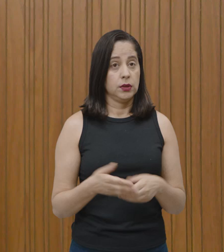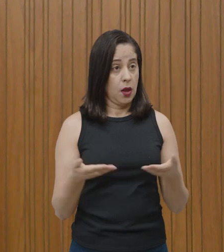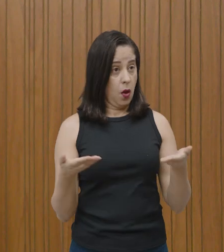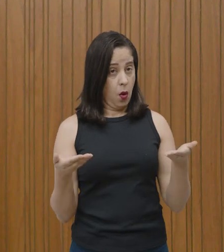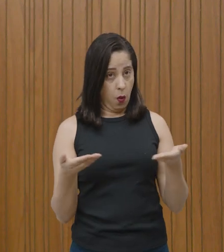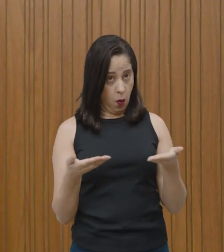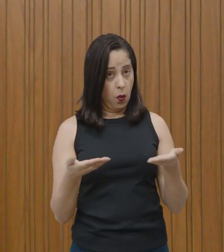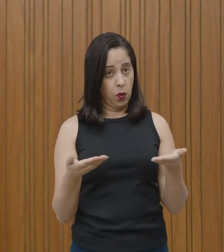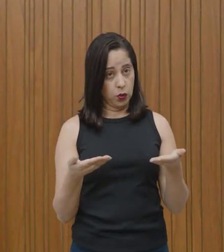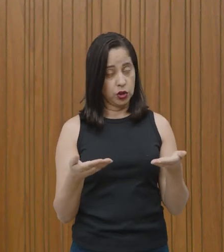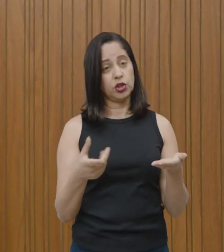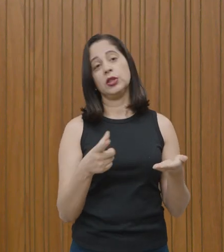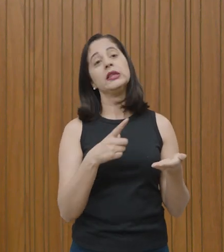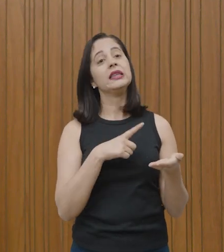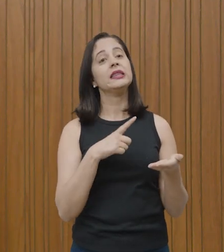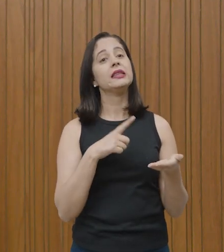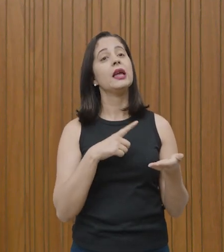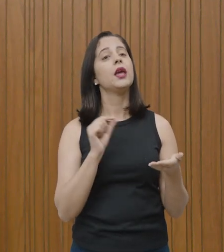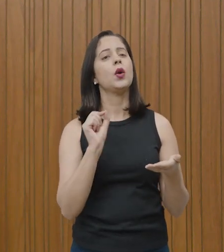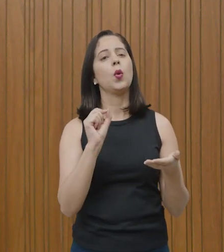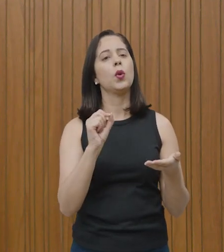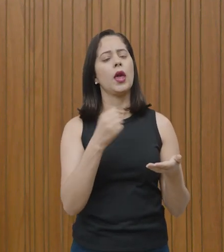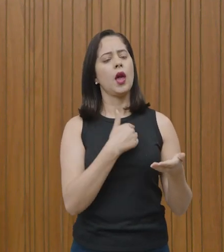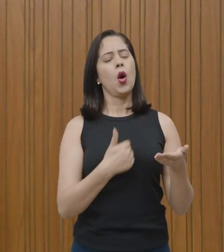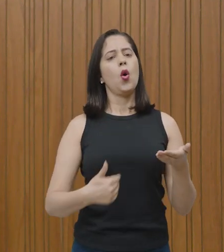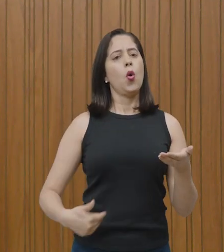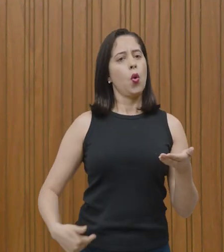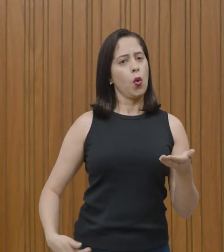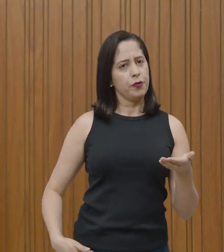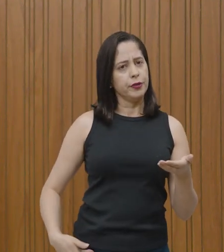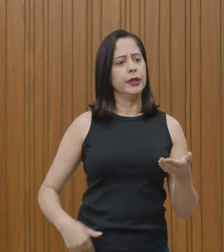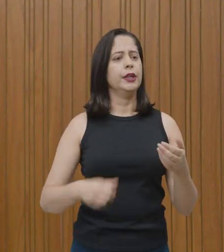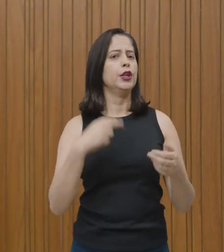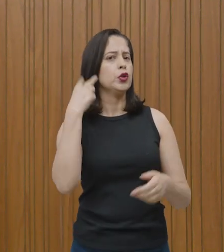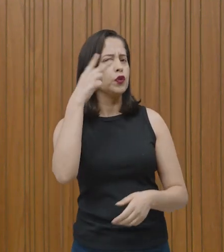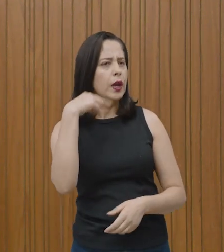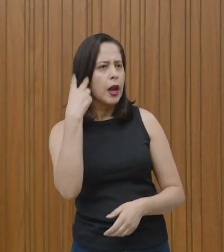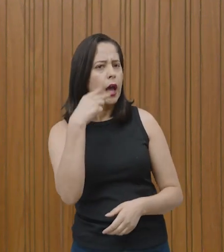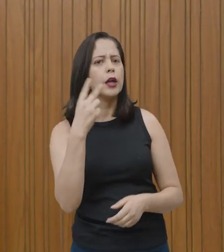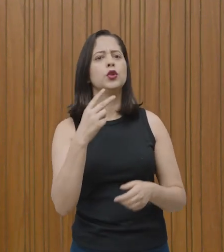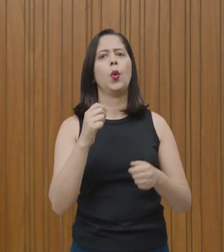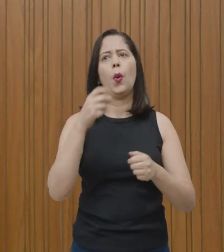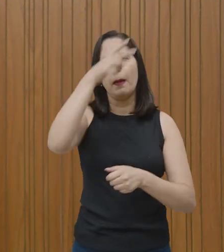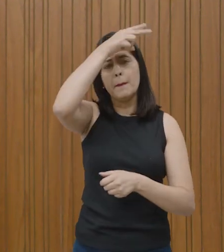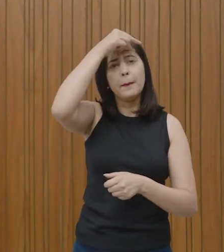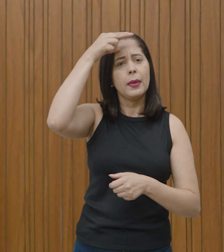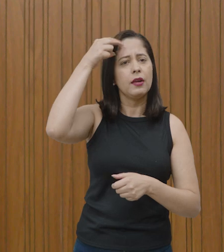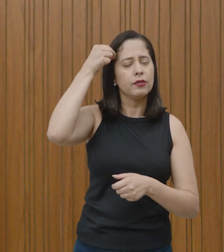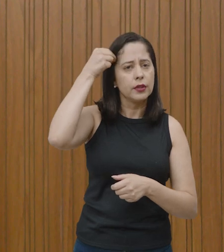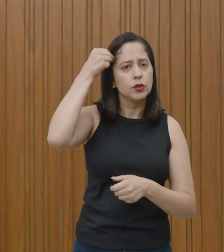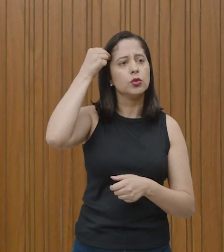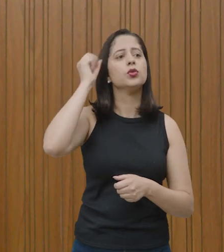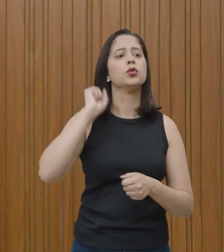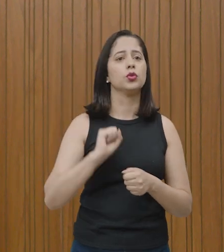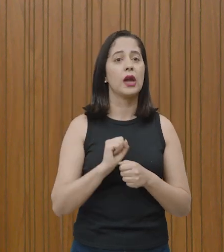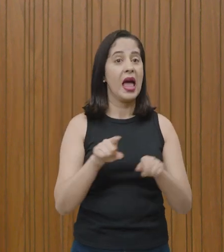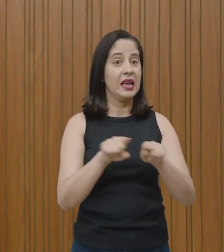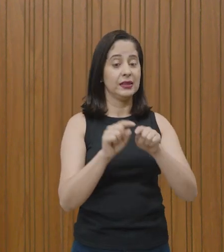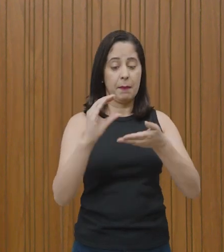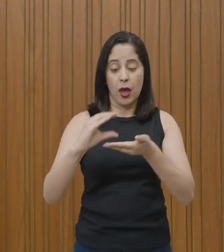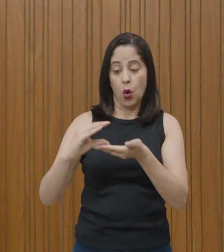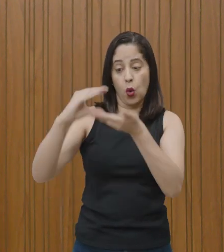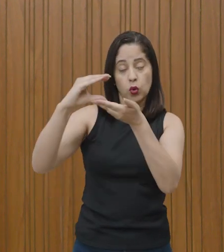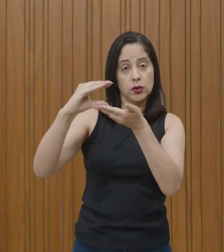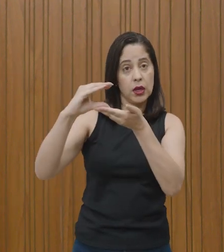poder público, né, na representação da Câmara Municipal, do Legislativo, do Executivo,